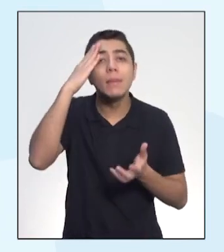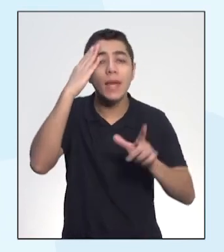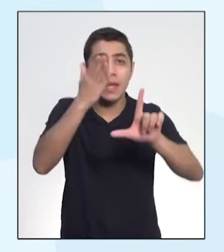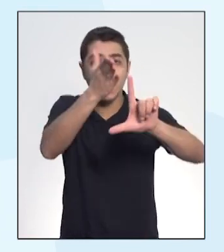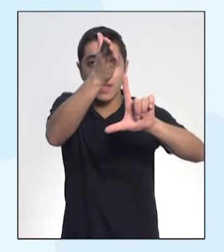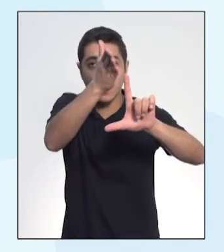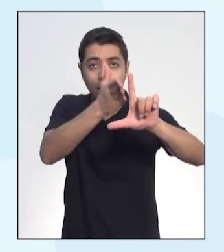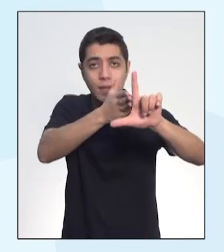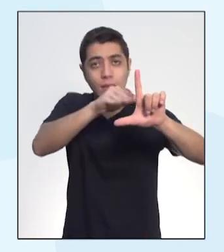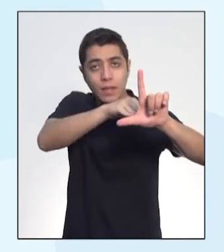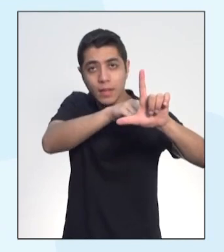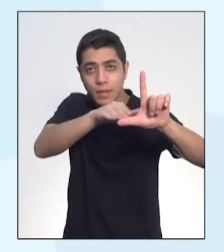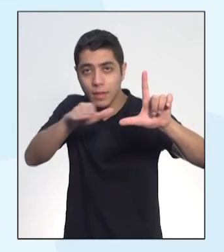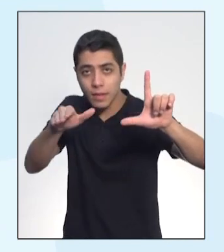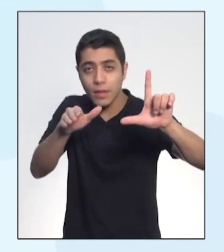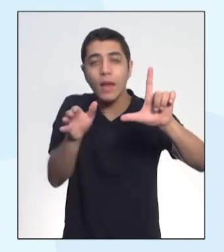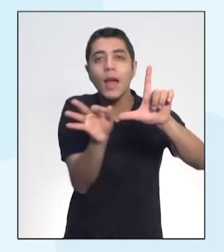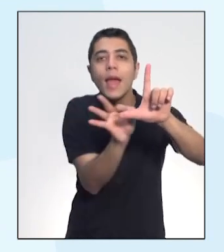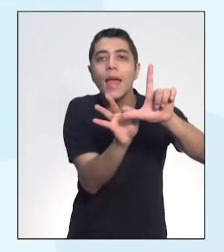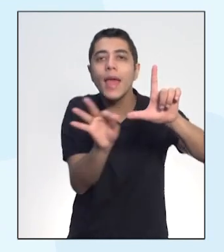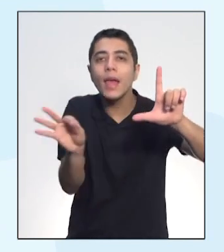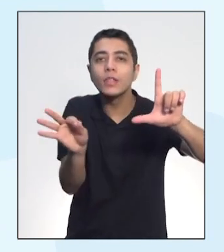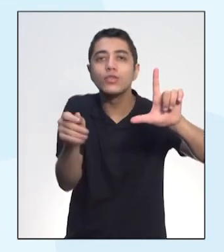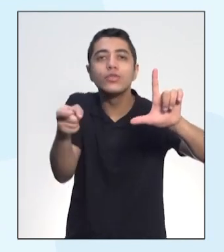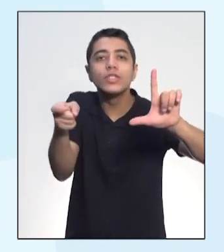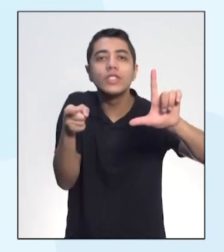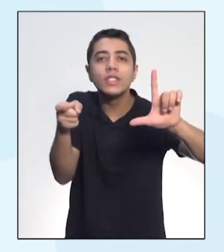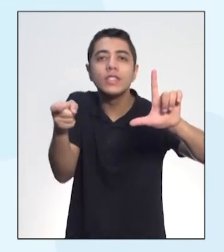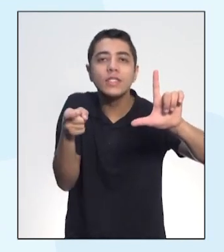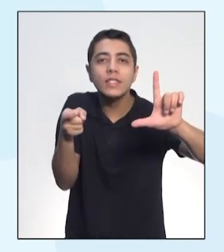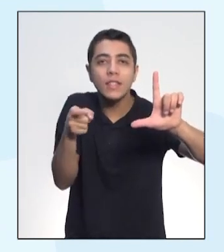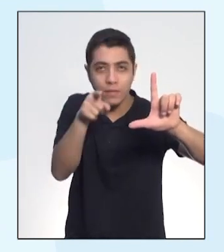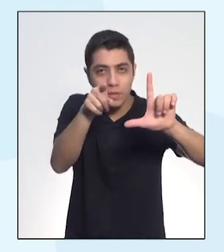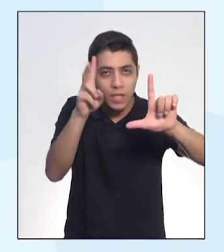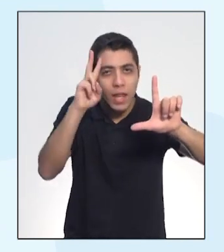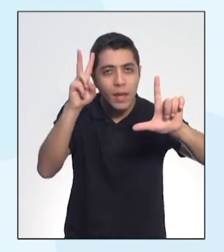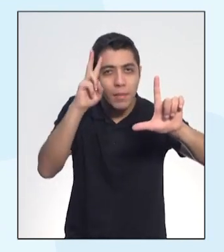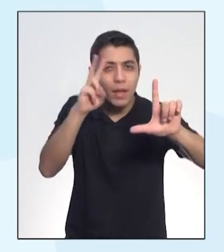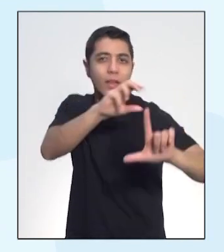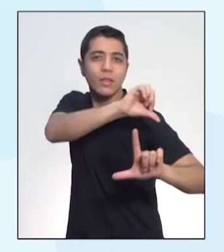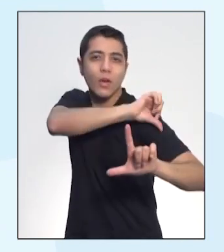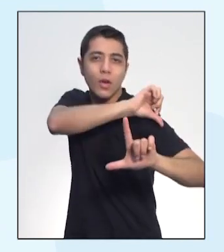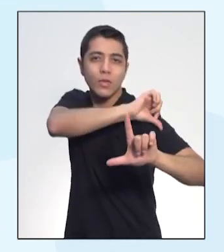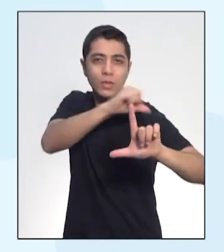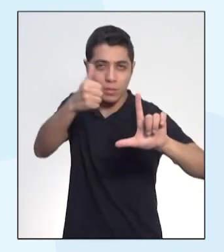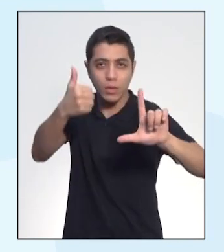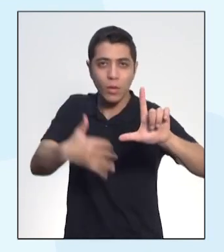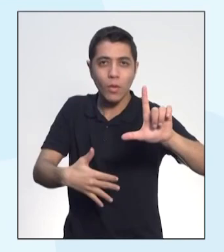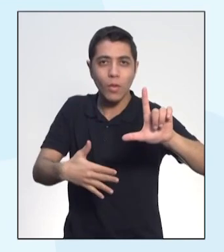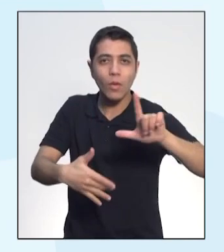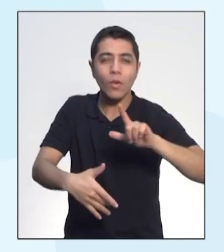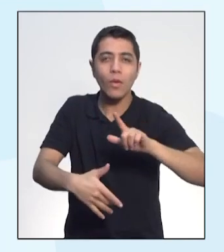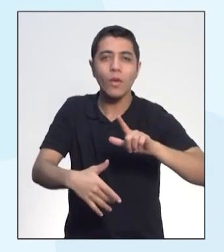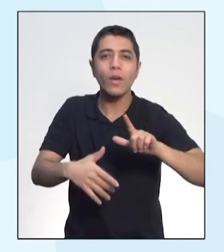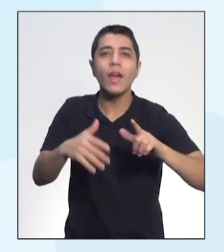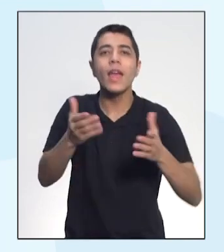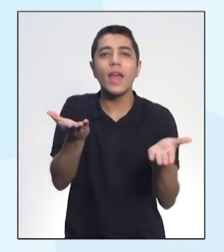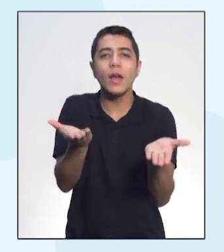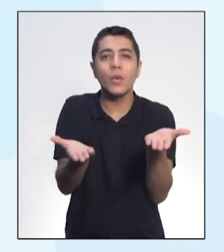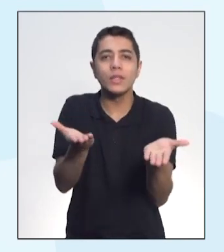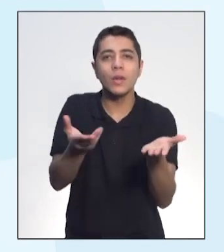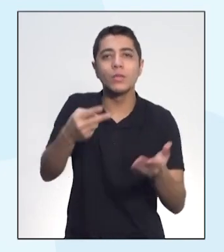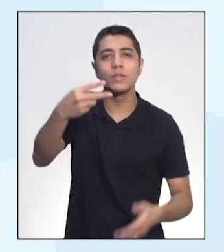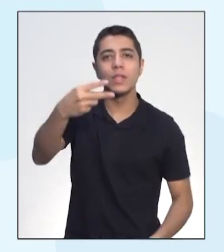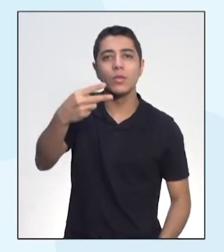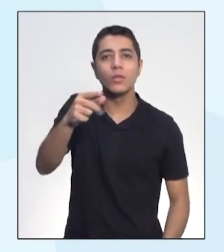eu vou voltar para a matéria do 9º ano. Você lembra de equação do segundo grau? Então, se você olhar para a sua função, você pegar ela,